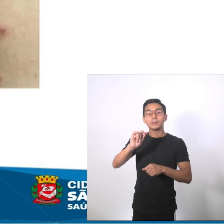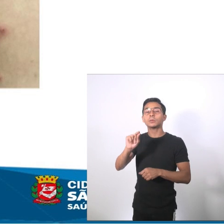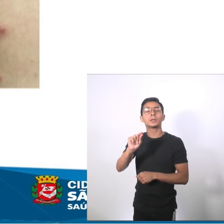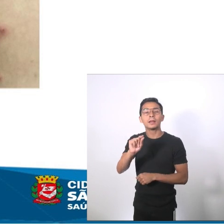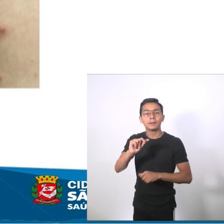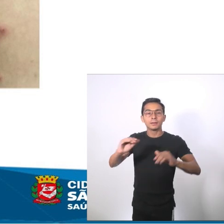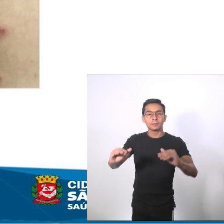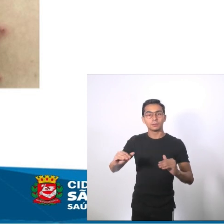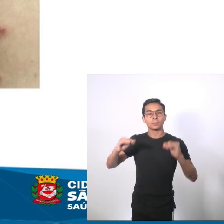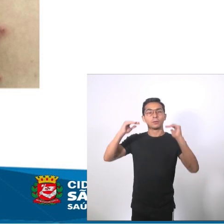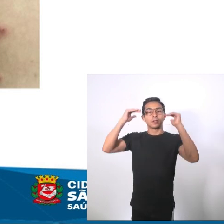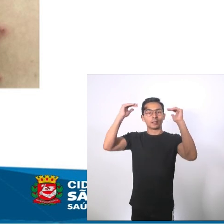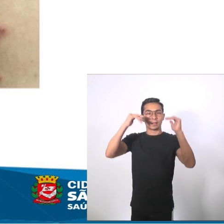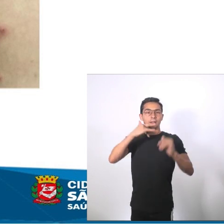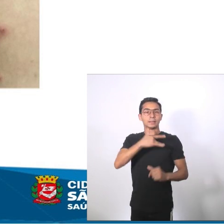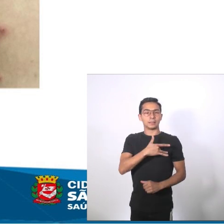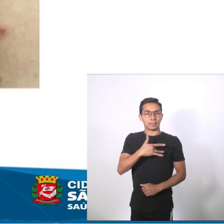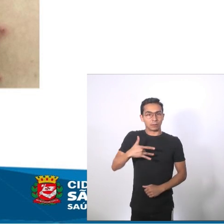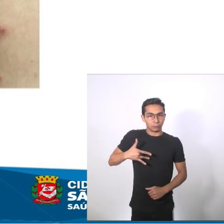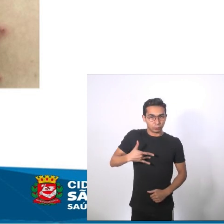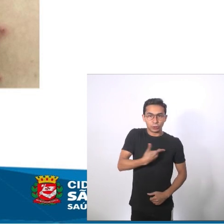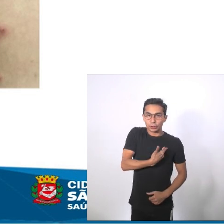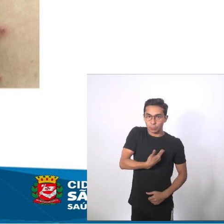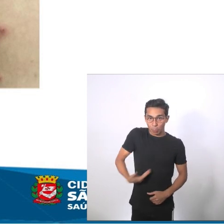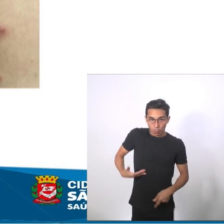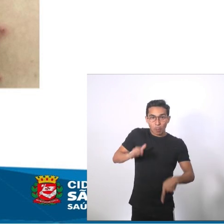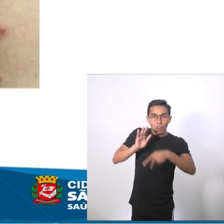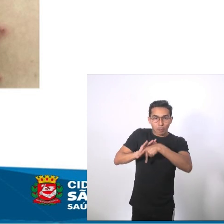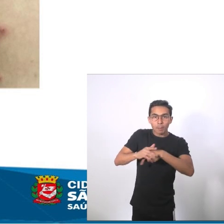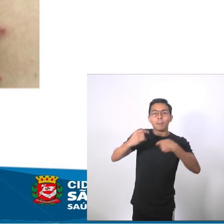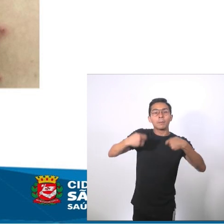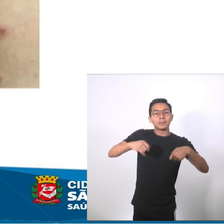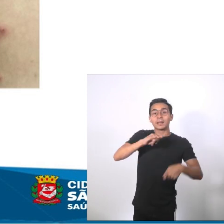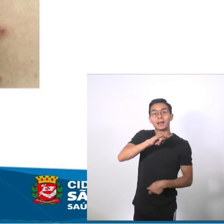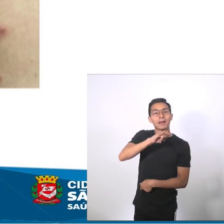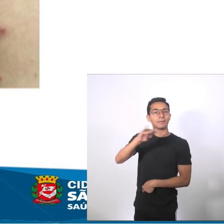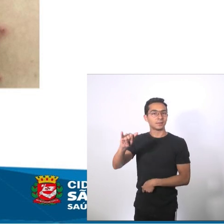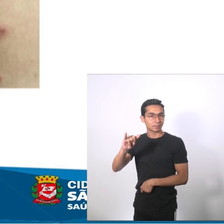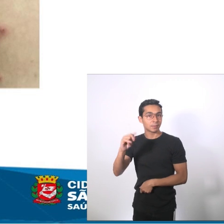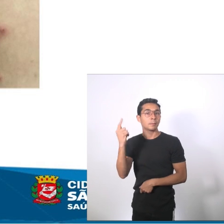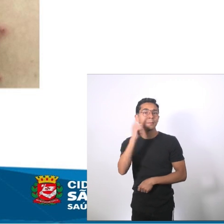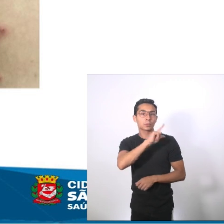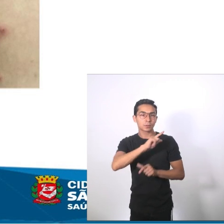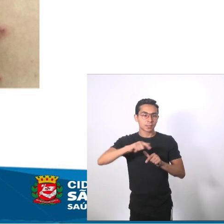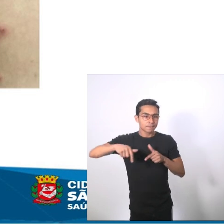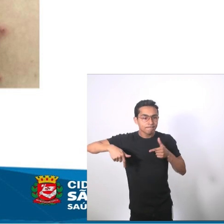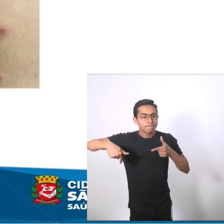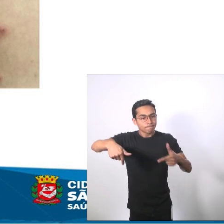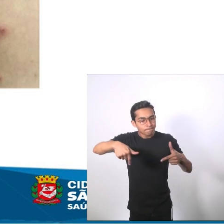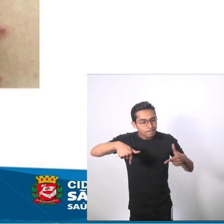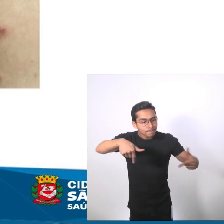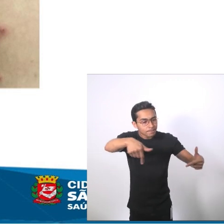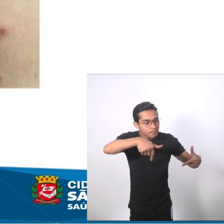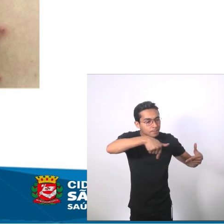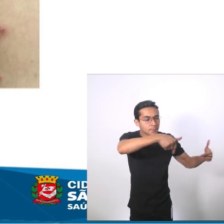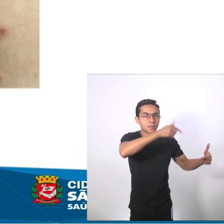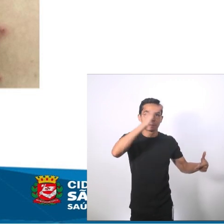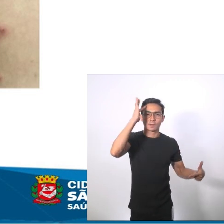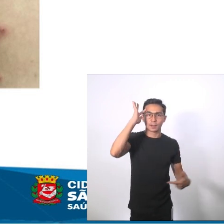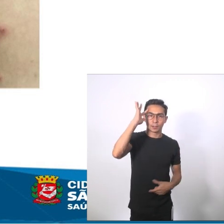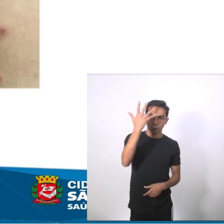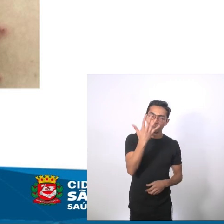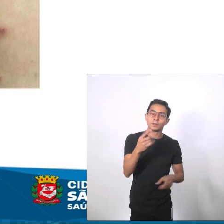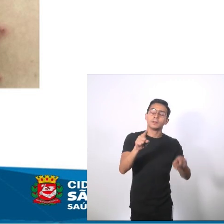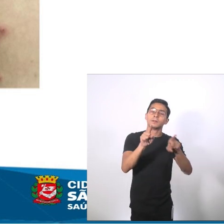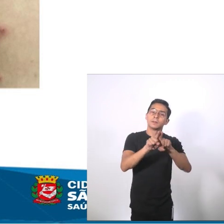saúde pública para que sejam implementadas ações de saúde públicas oportunas e a